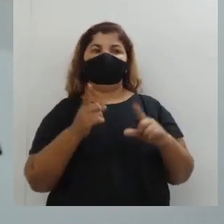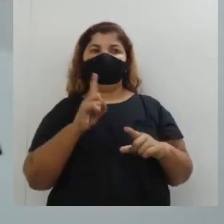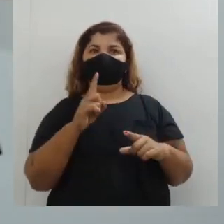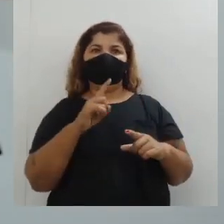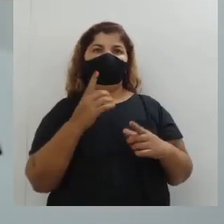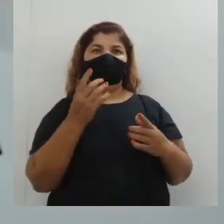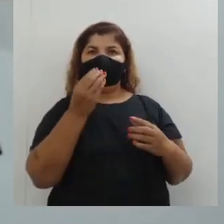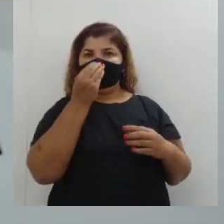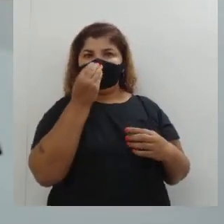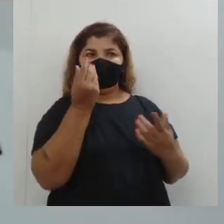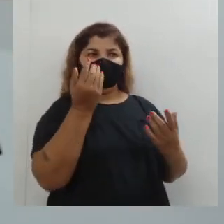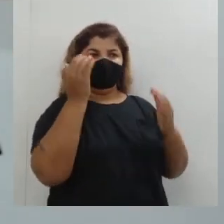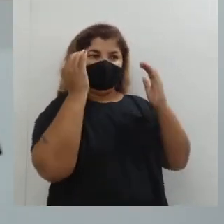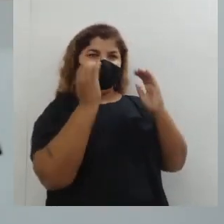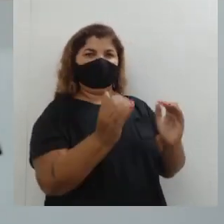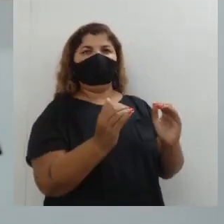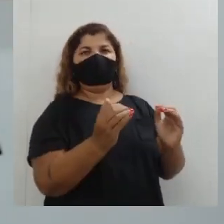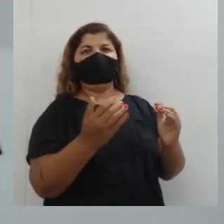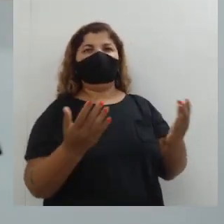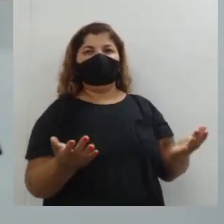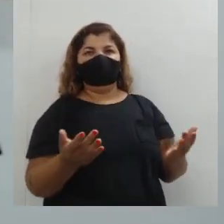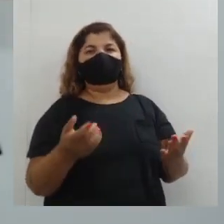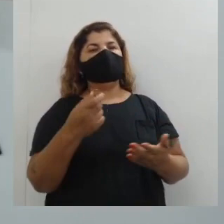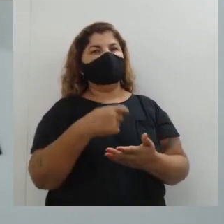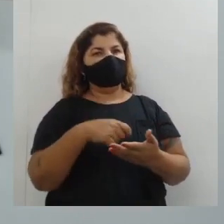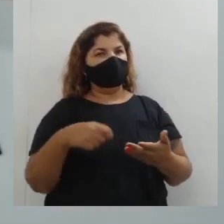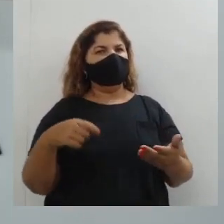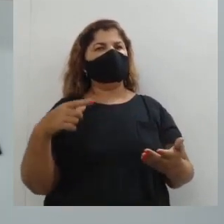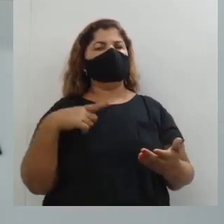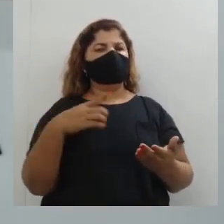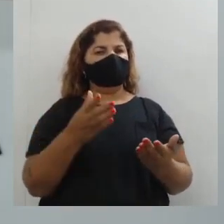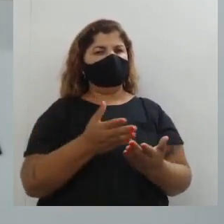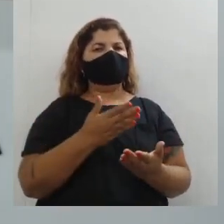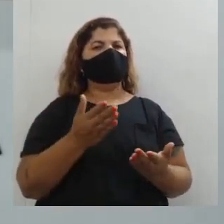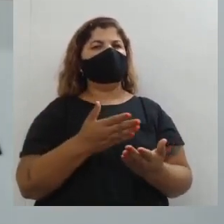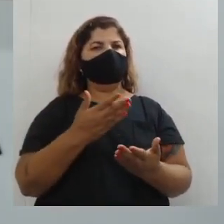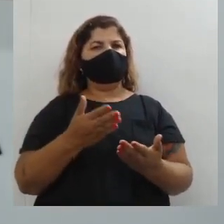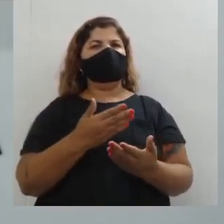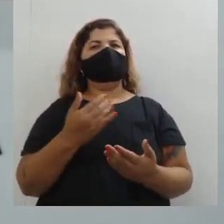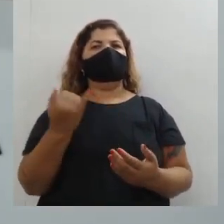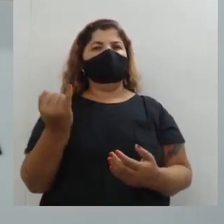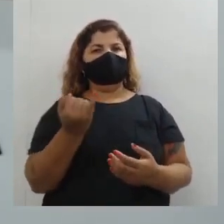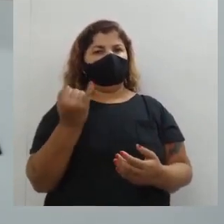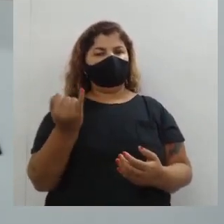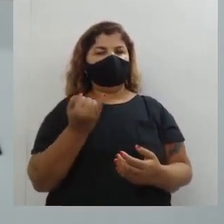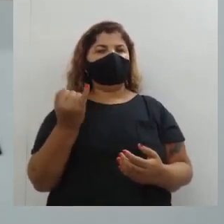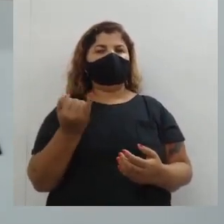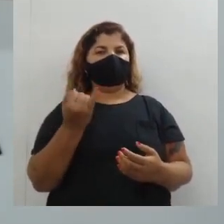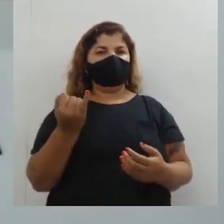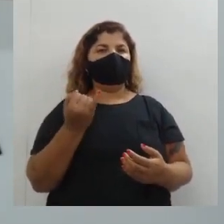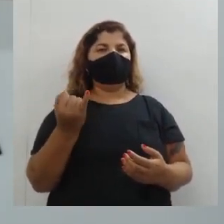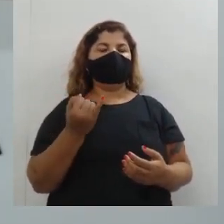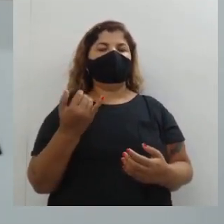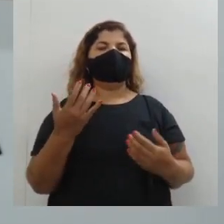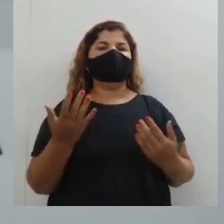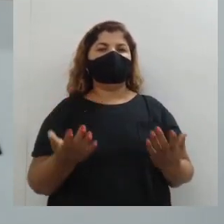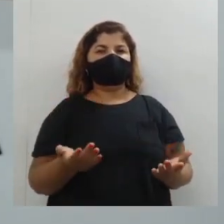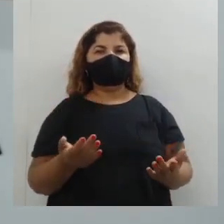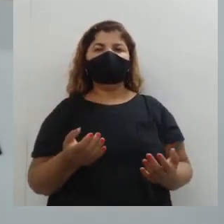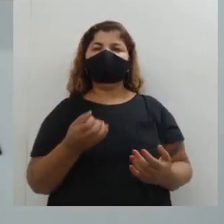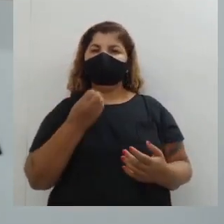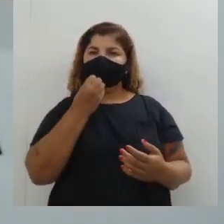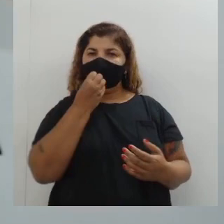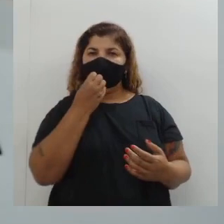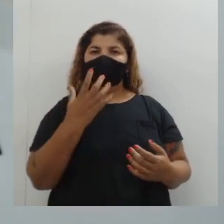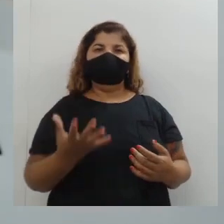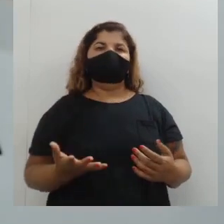um escritor que tem uma produção densa, uma produção de